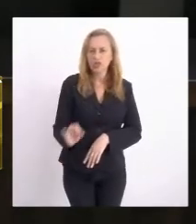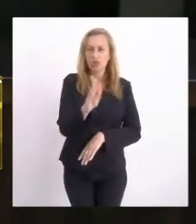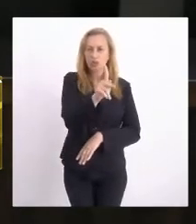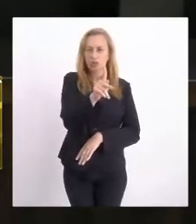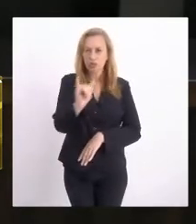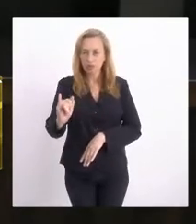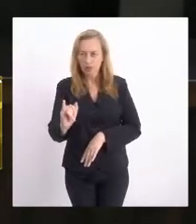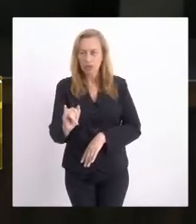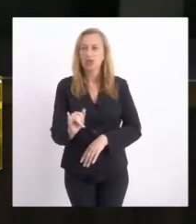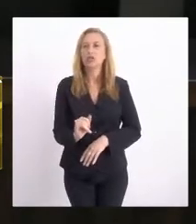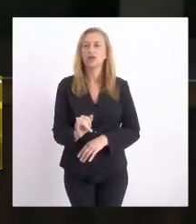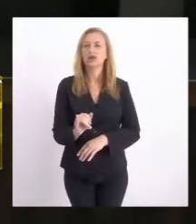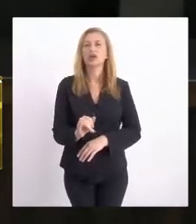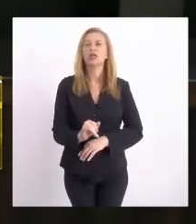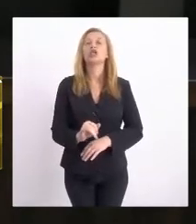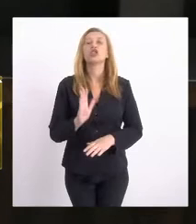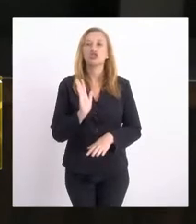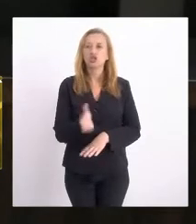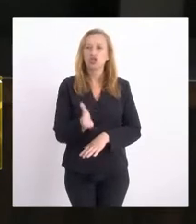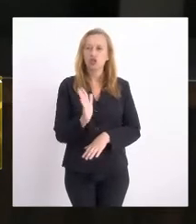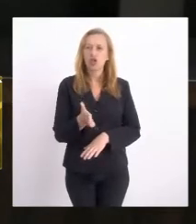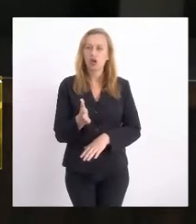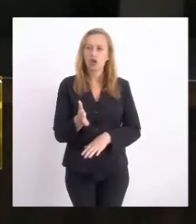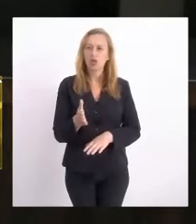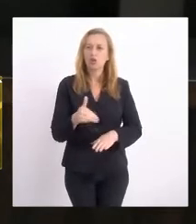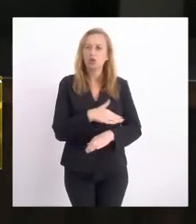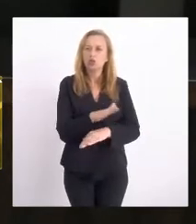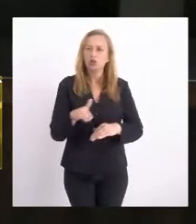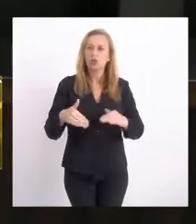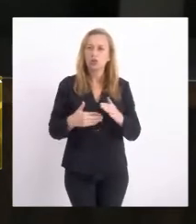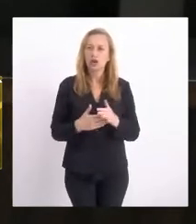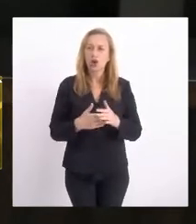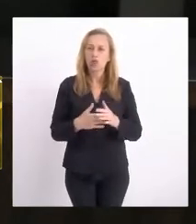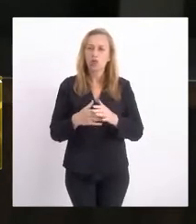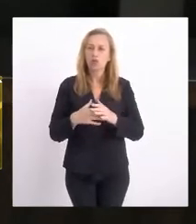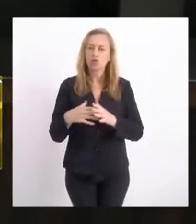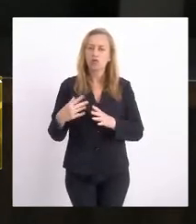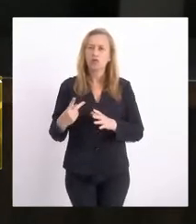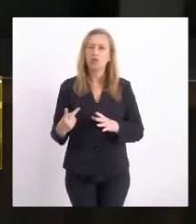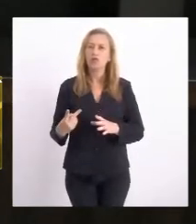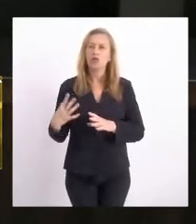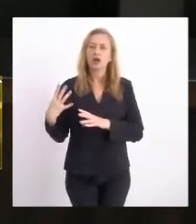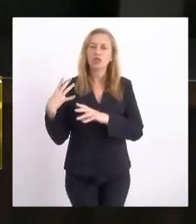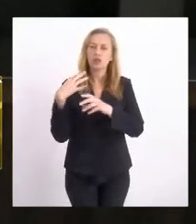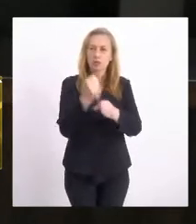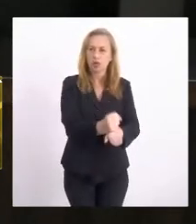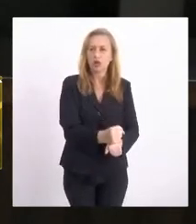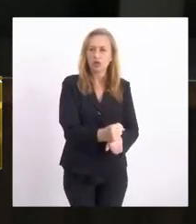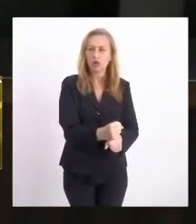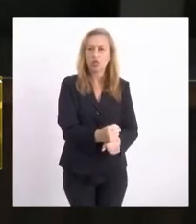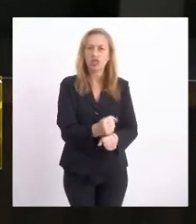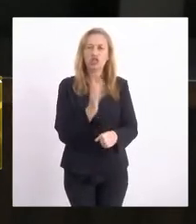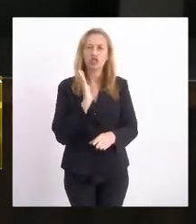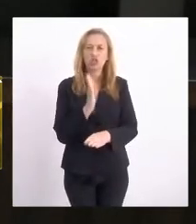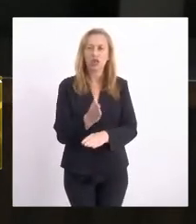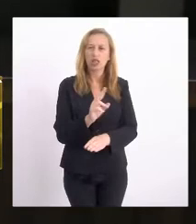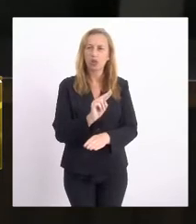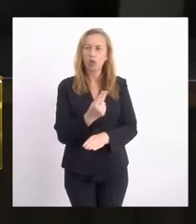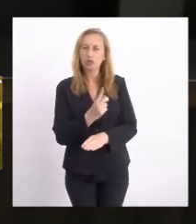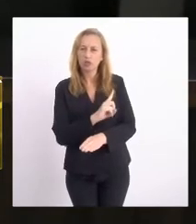PIB já a contribuição total do setor direta e indireta somou